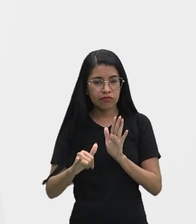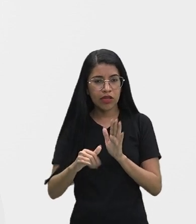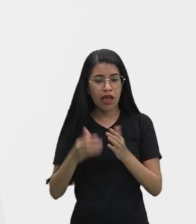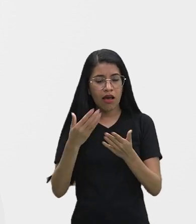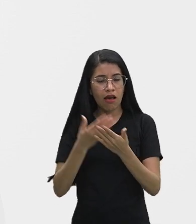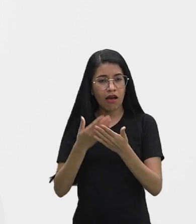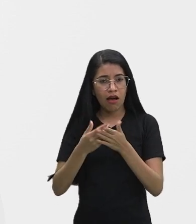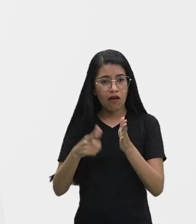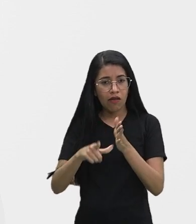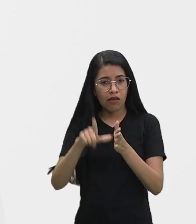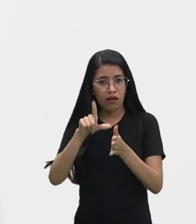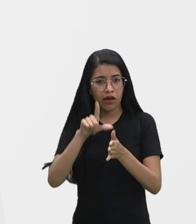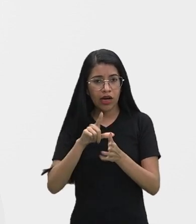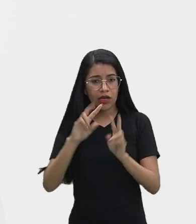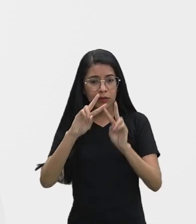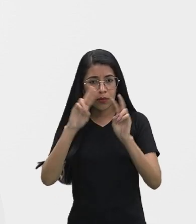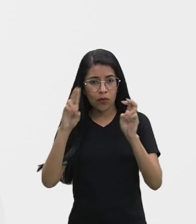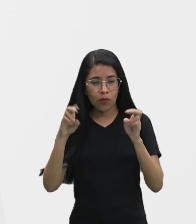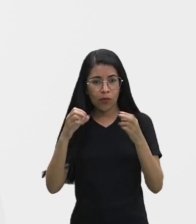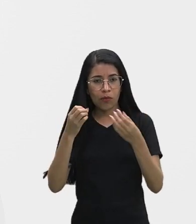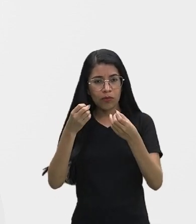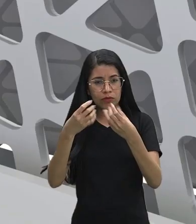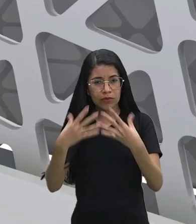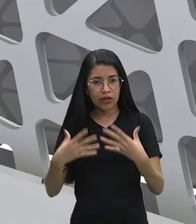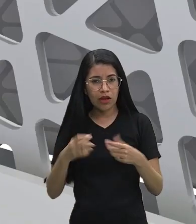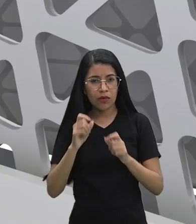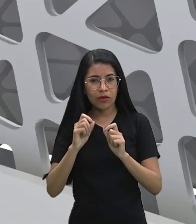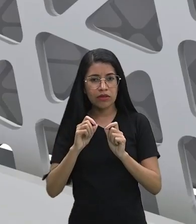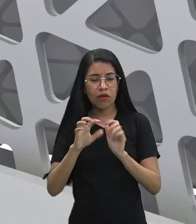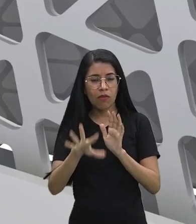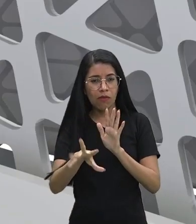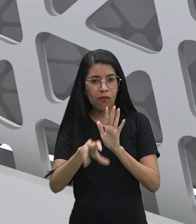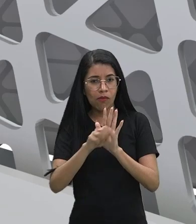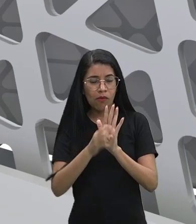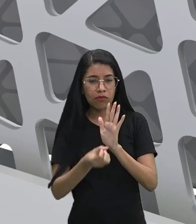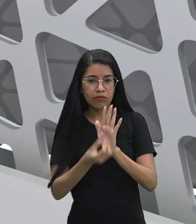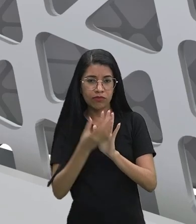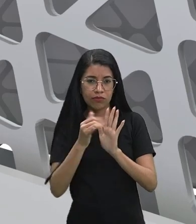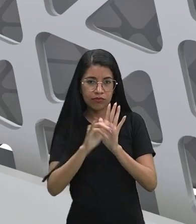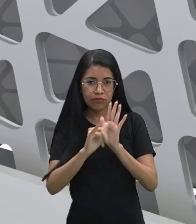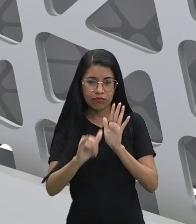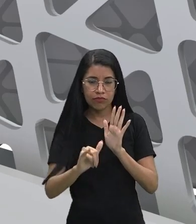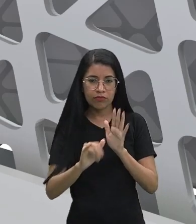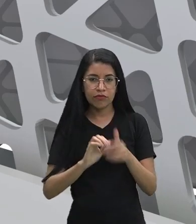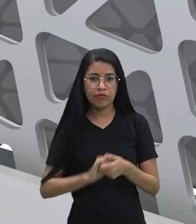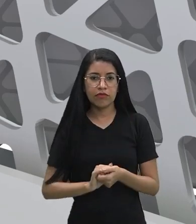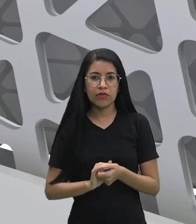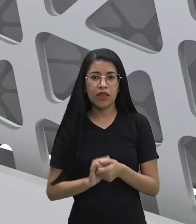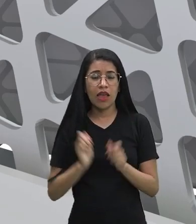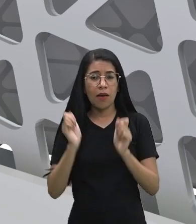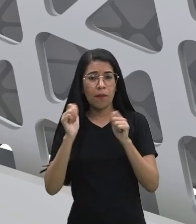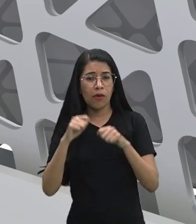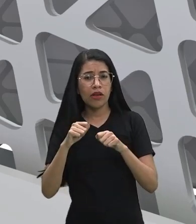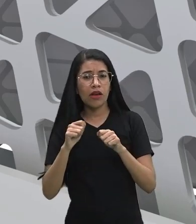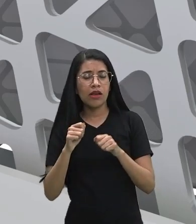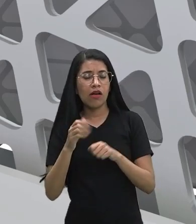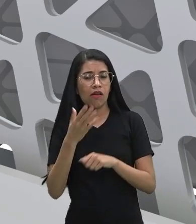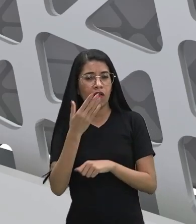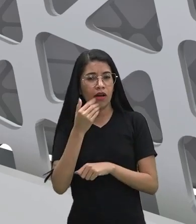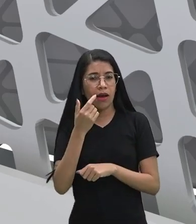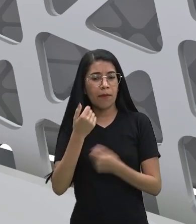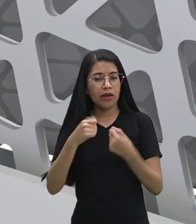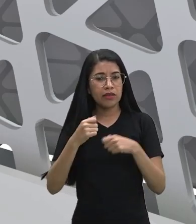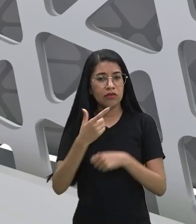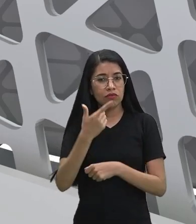gente falou sobre o conceito de heterótrofos. O que são heterótrofos? São seres que, para se alimentar, precisam de